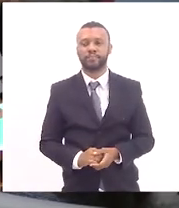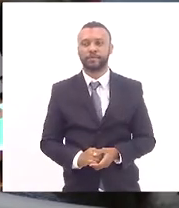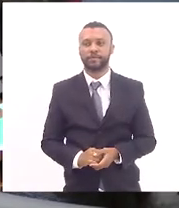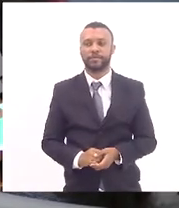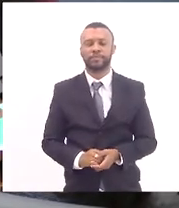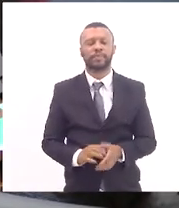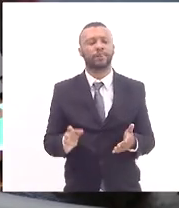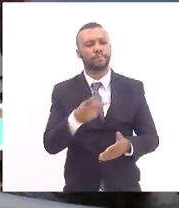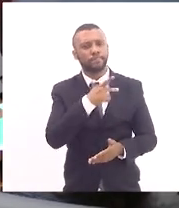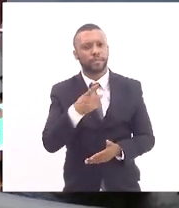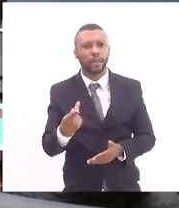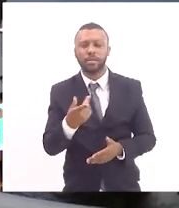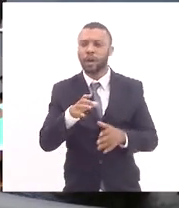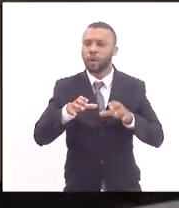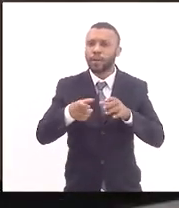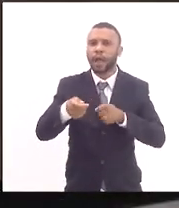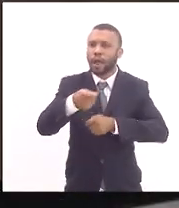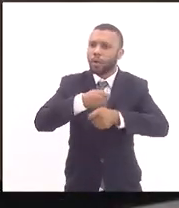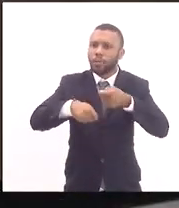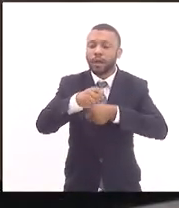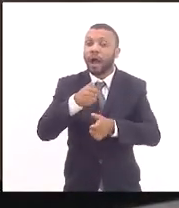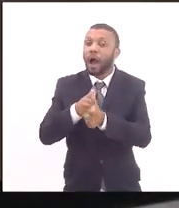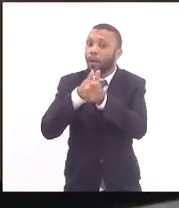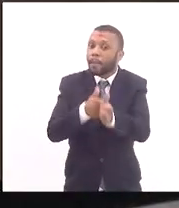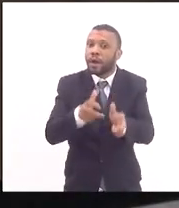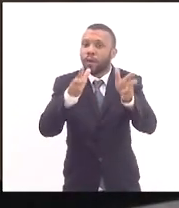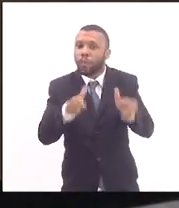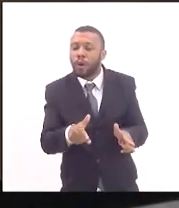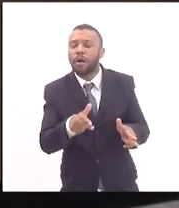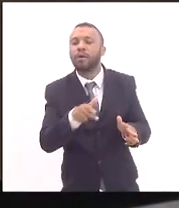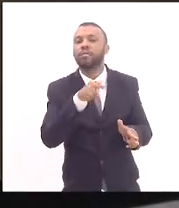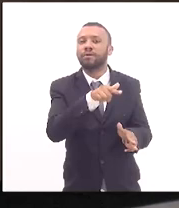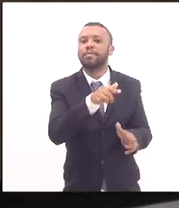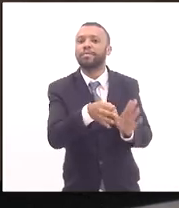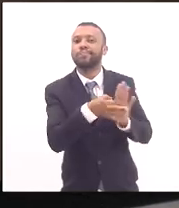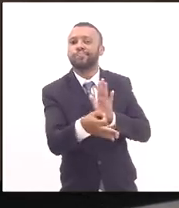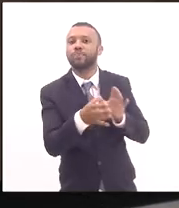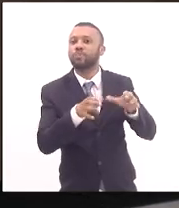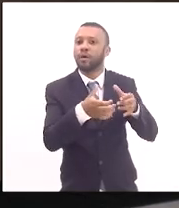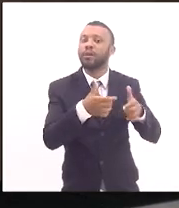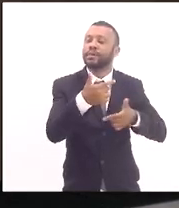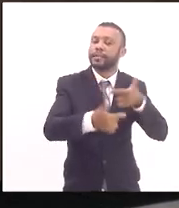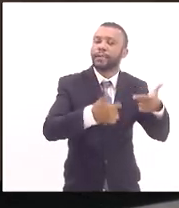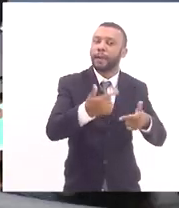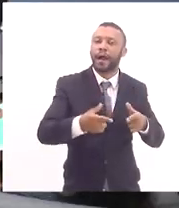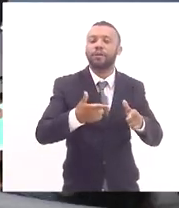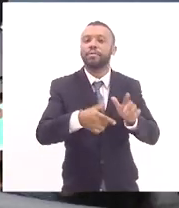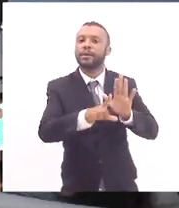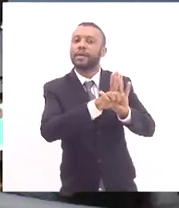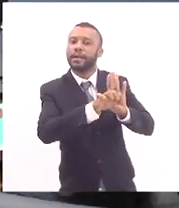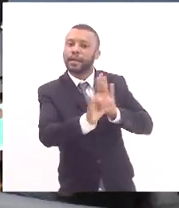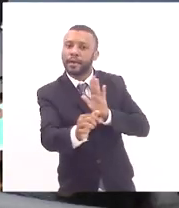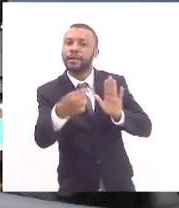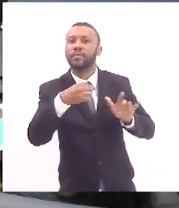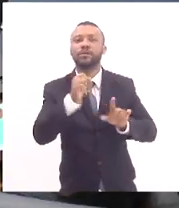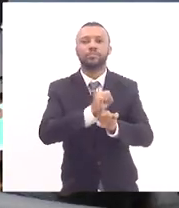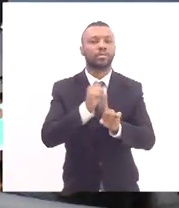seu presidente da Comissão de Economia acompanho o parecer da comissão de trabalho e legislação social